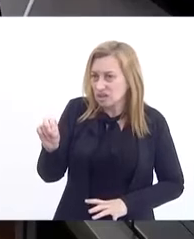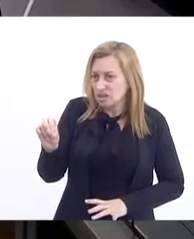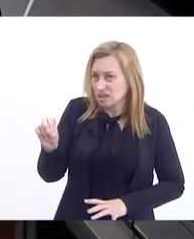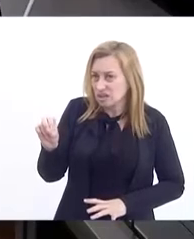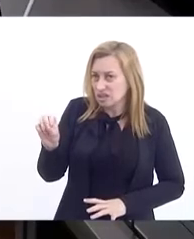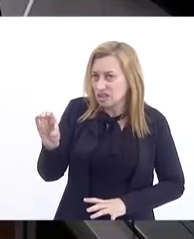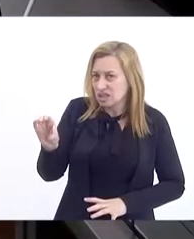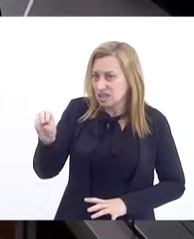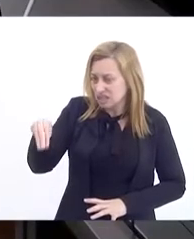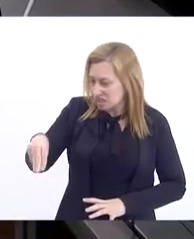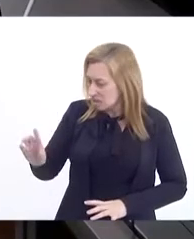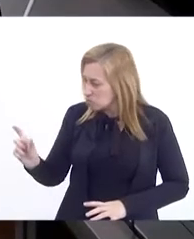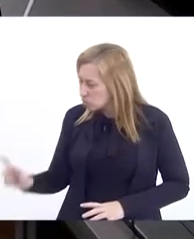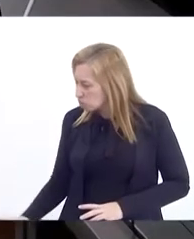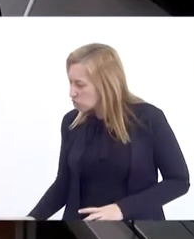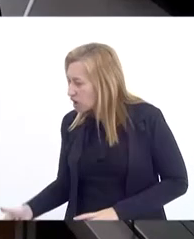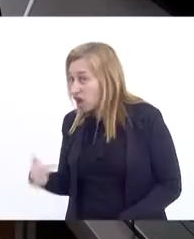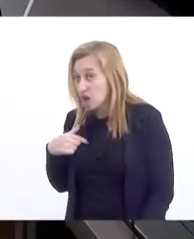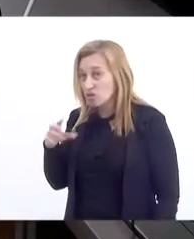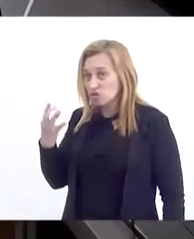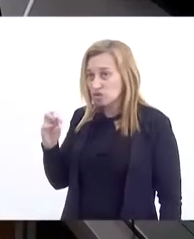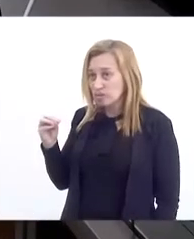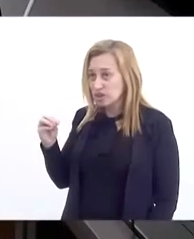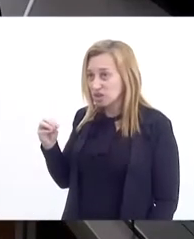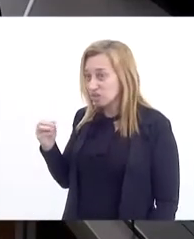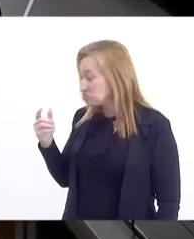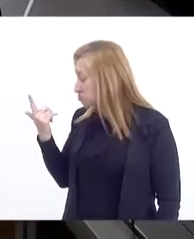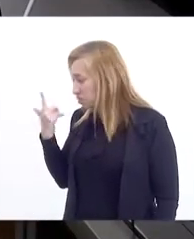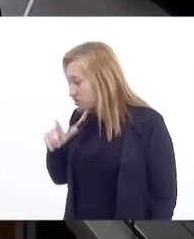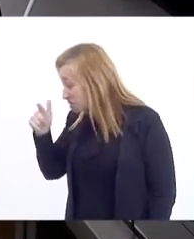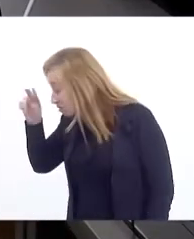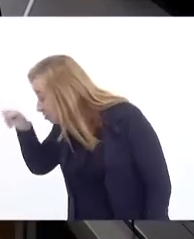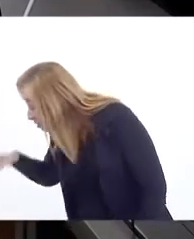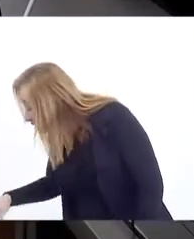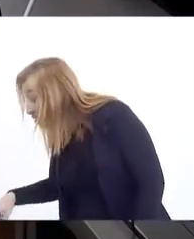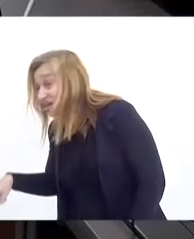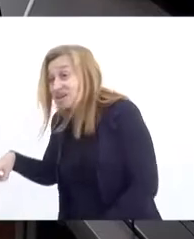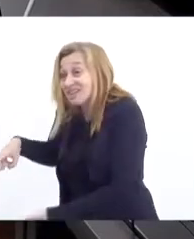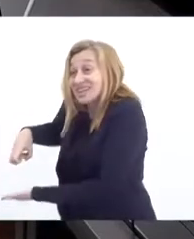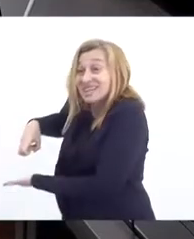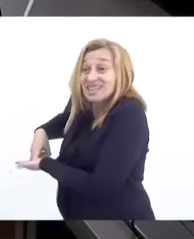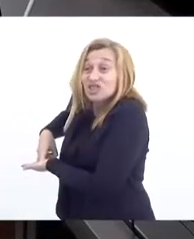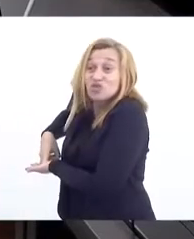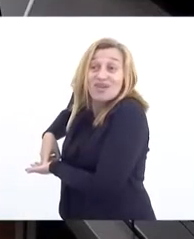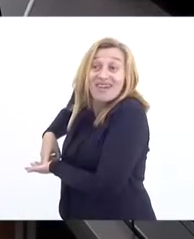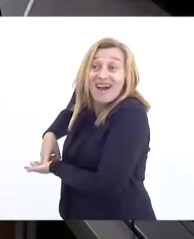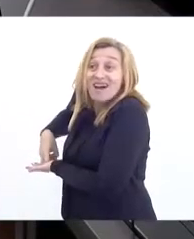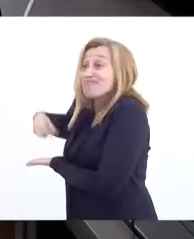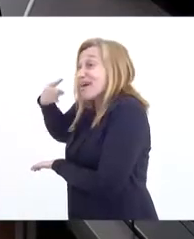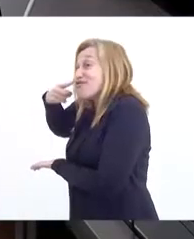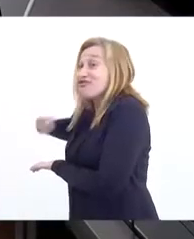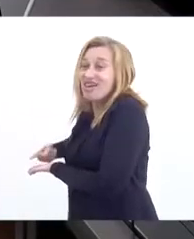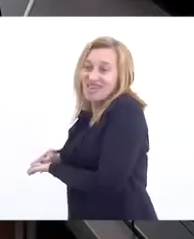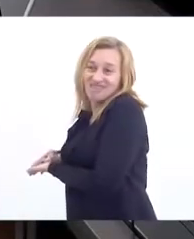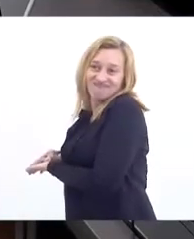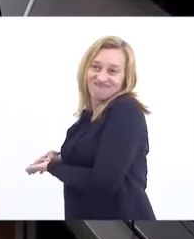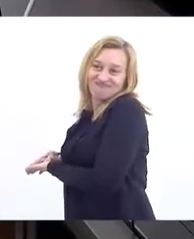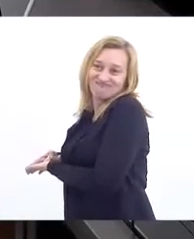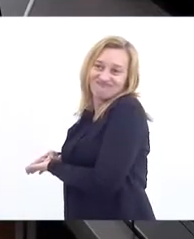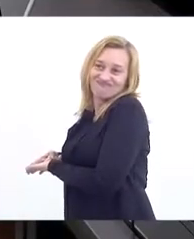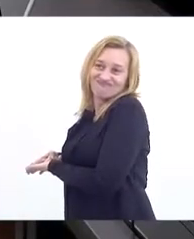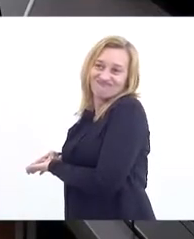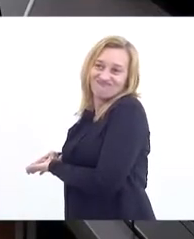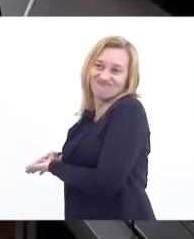chão, eu e o Chico Machado teremos grande dificuldade. O senhor é mais fácil. Grande dificuldade. Se o senhor cair,